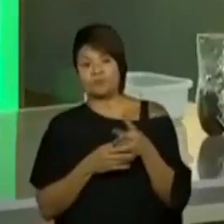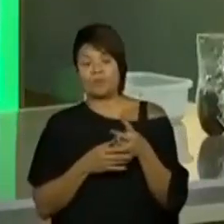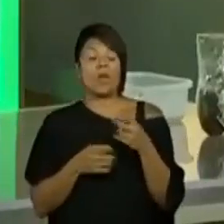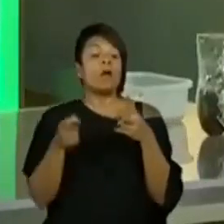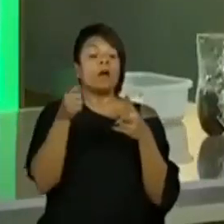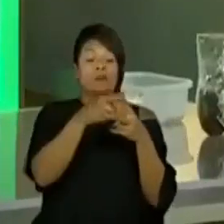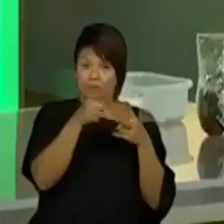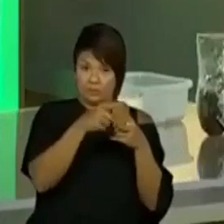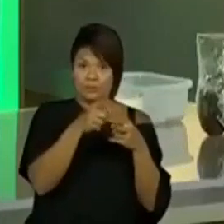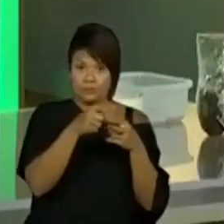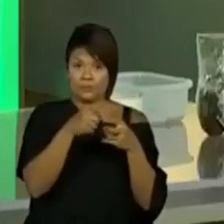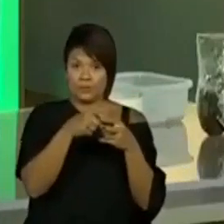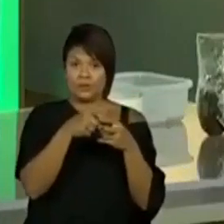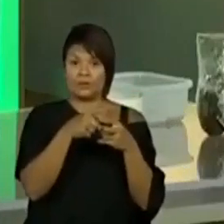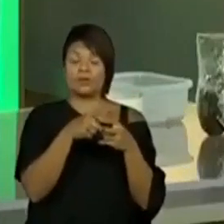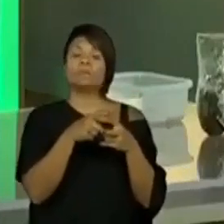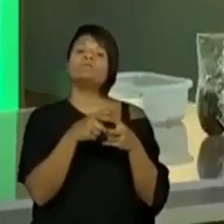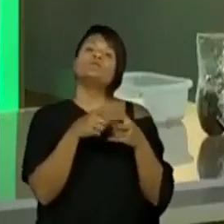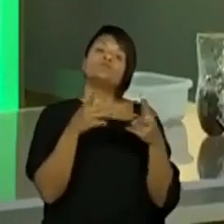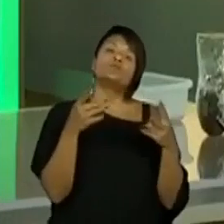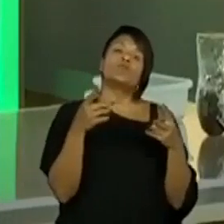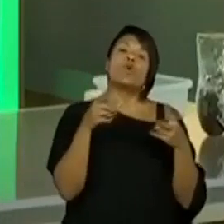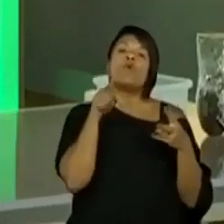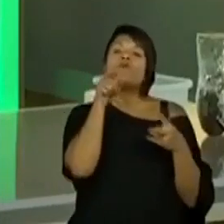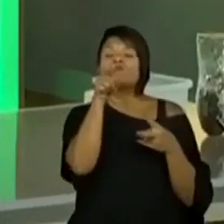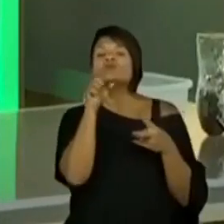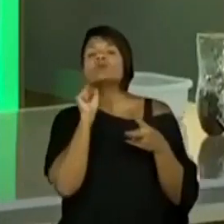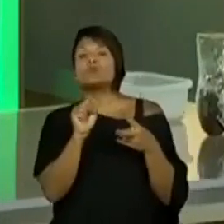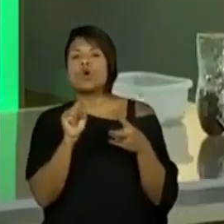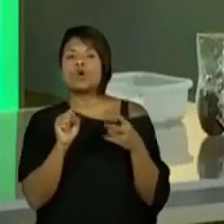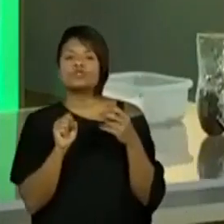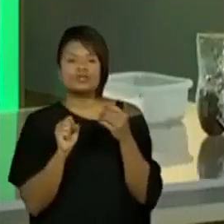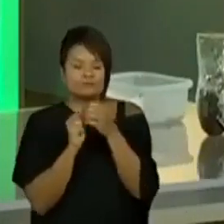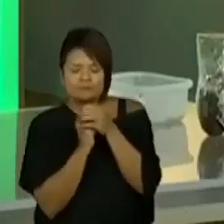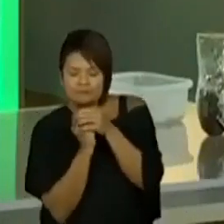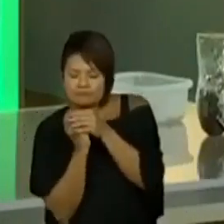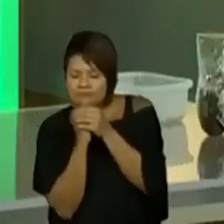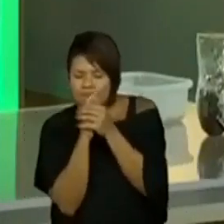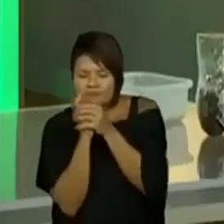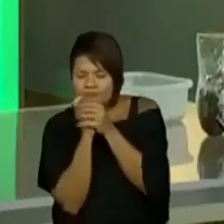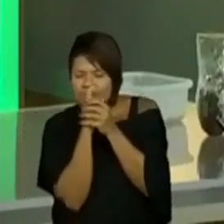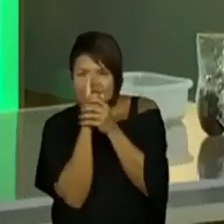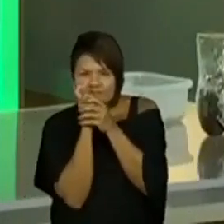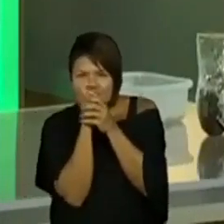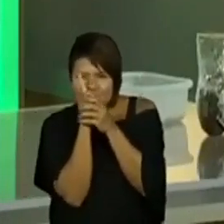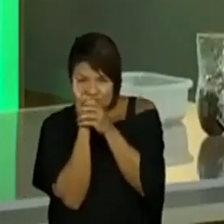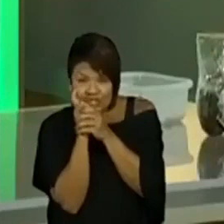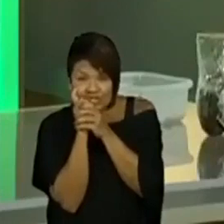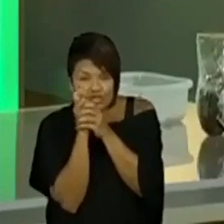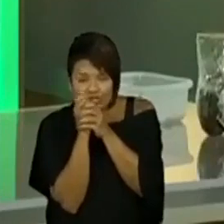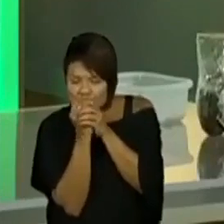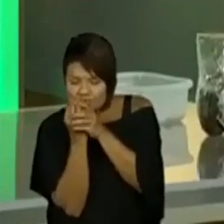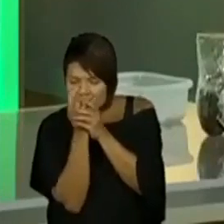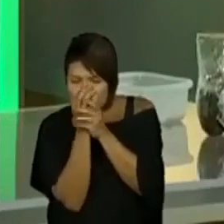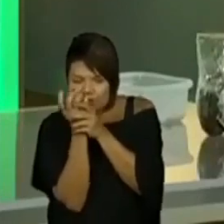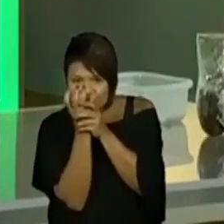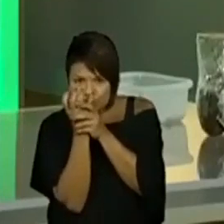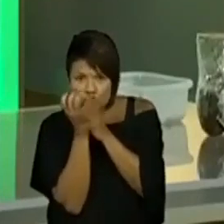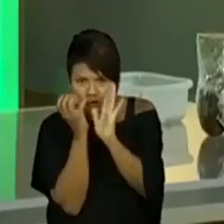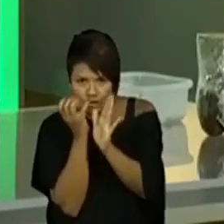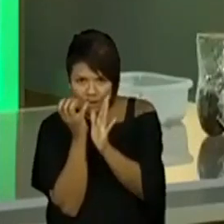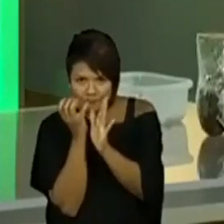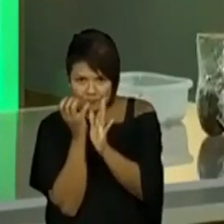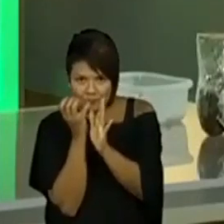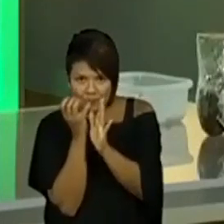A primeira delas é pegar uma mudinha de alguma planta. Se você for retirar alguma plantinha, você tem que